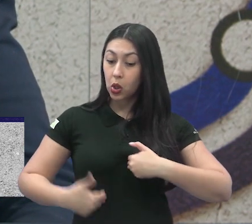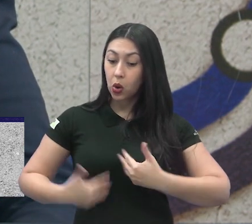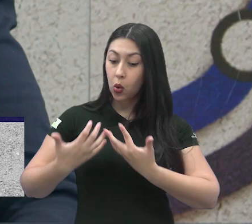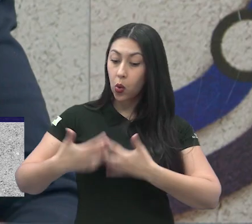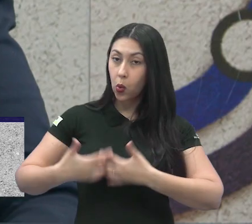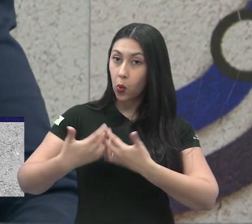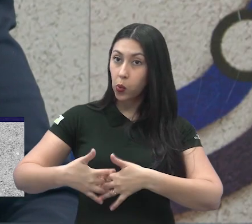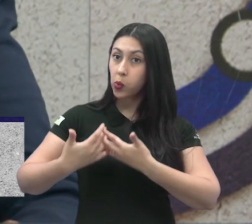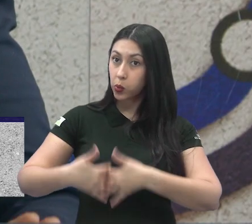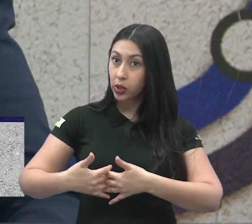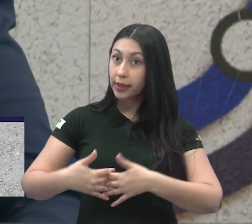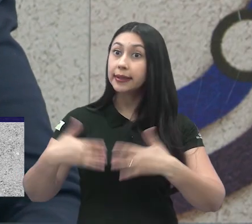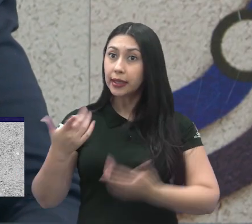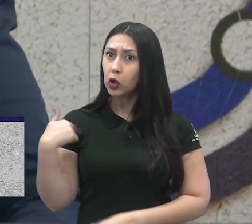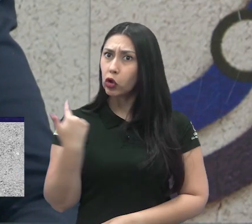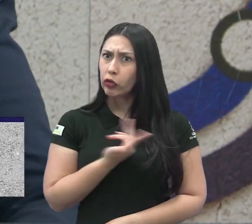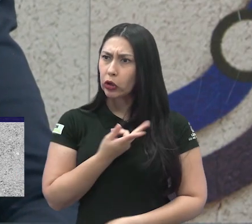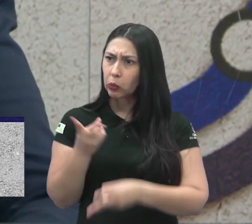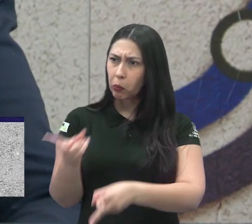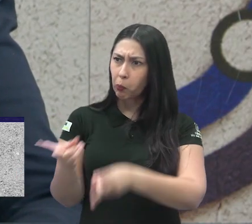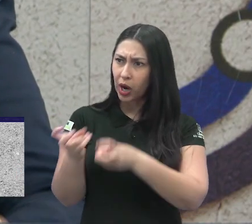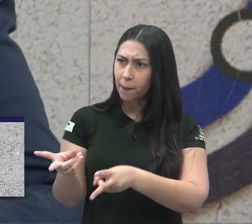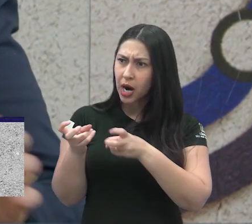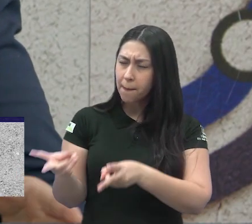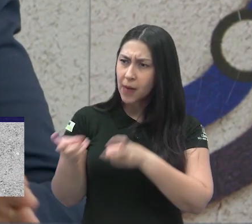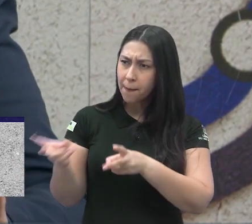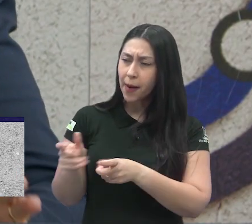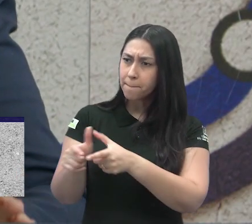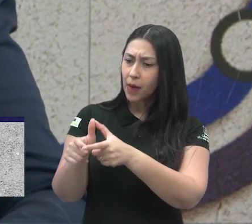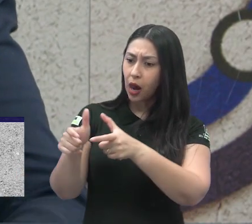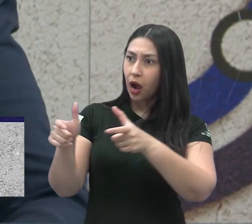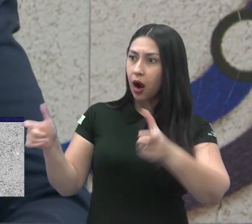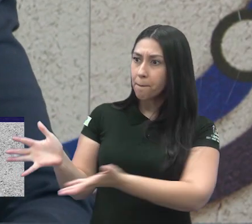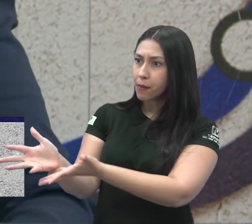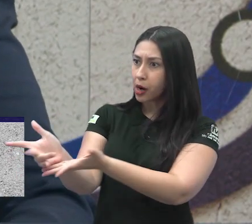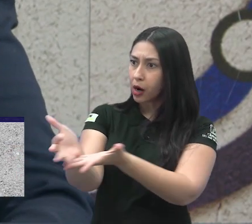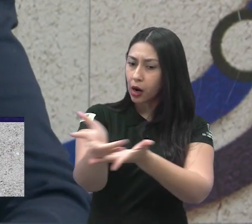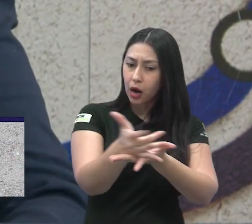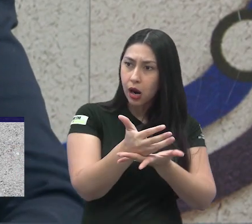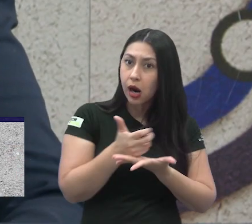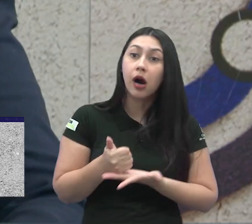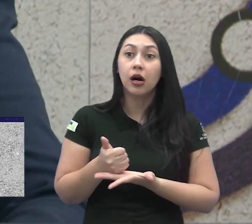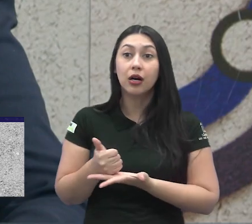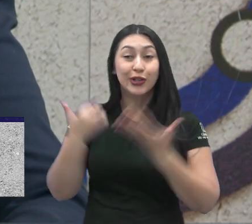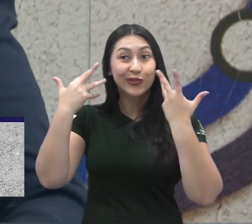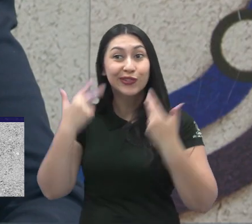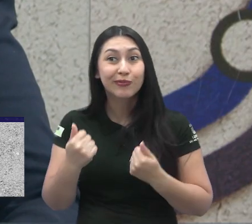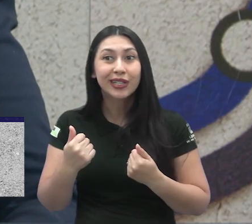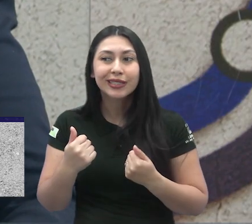nós extraímos lá big data de sensores nos animais e, através disso, a